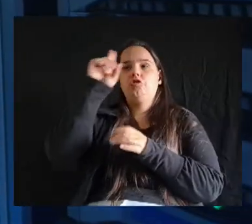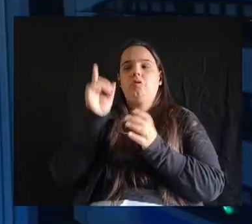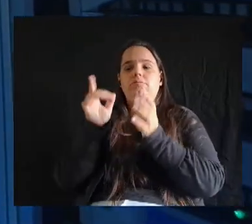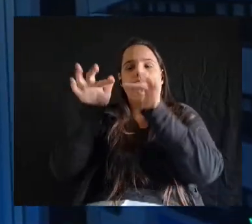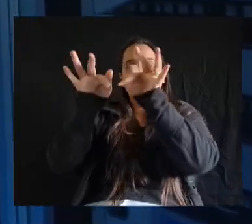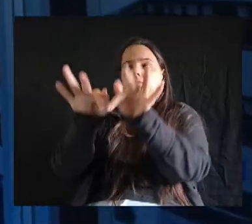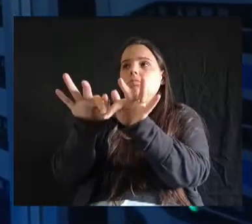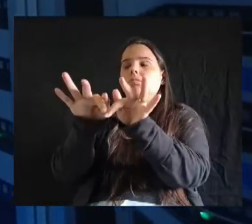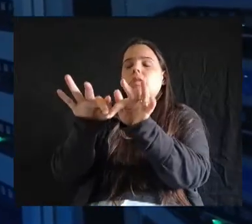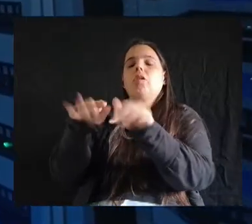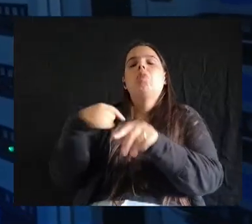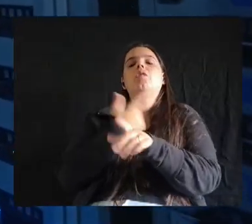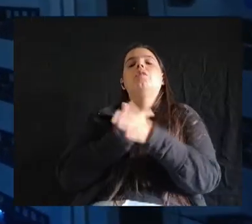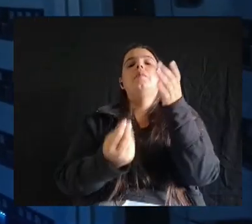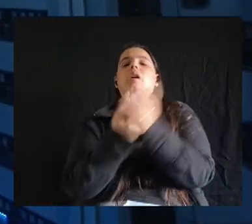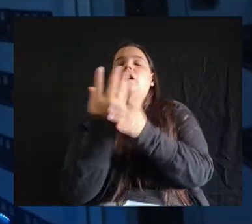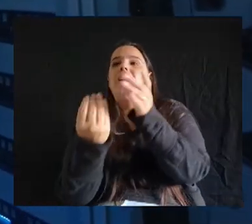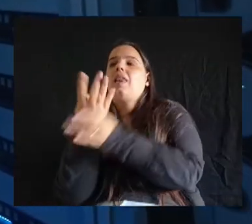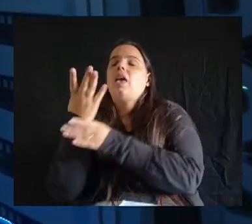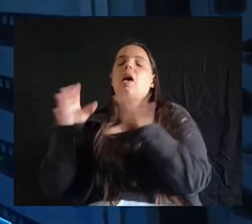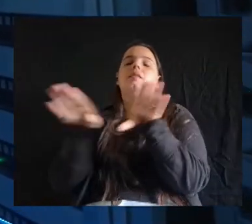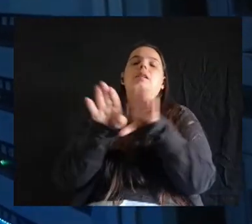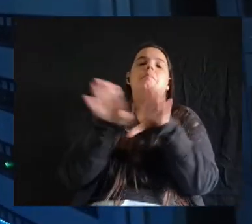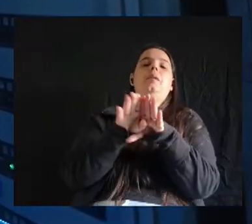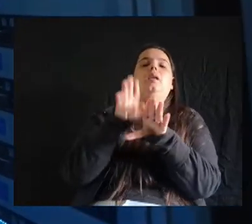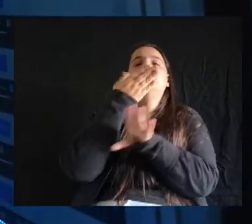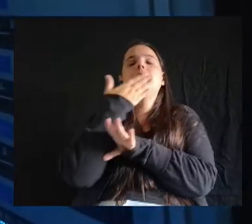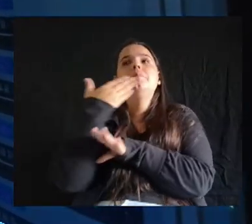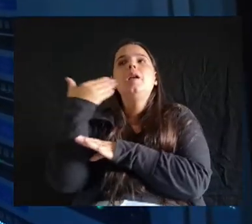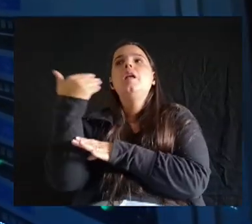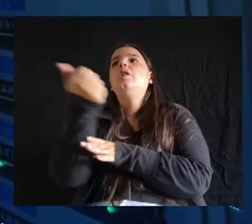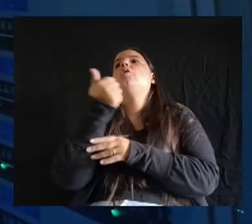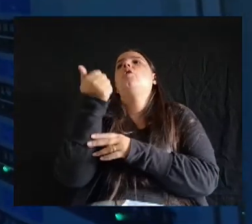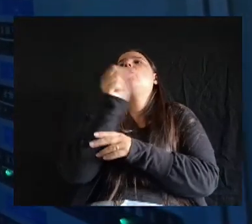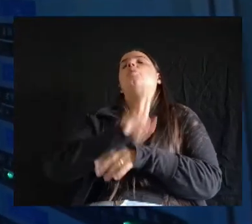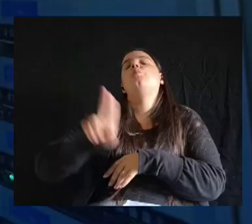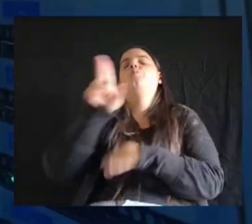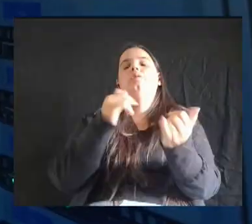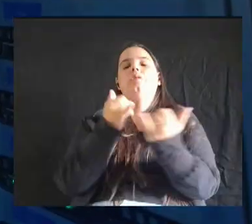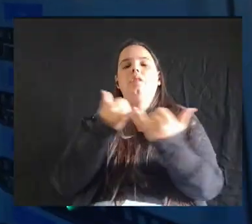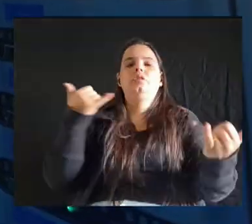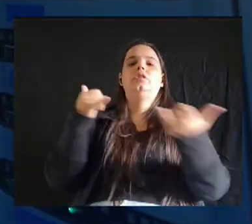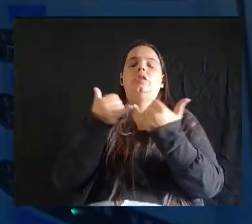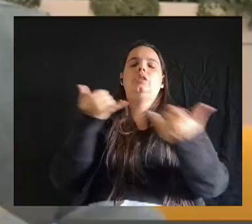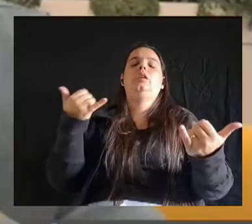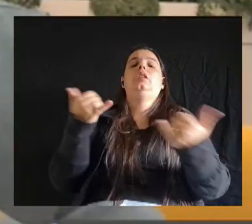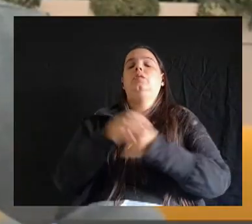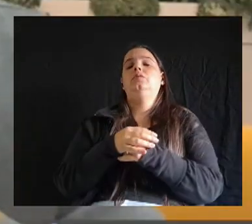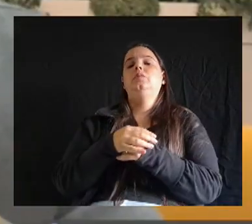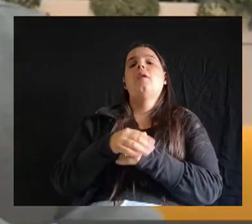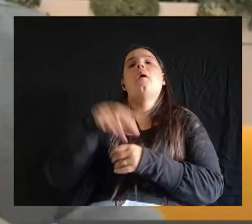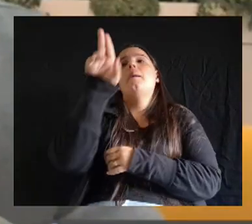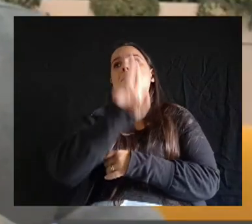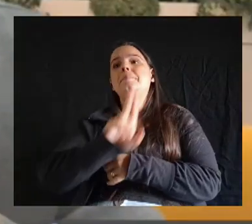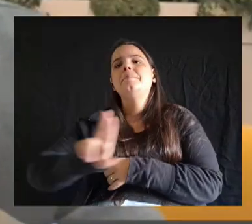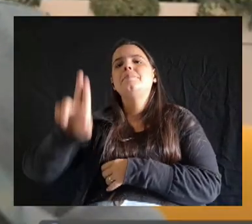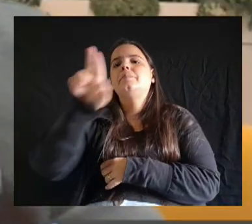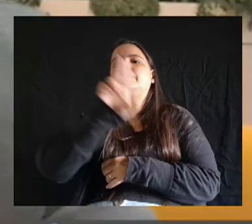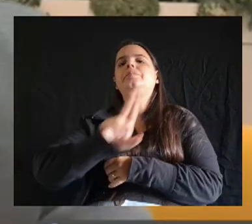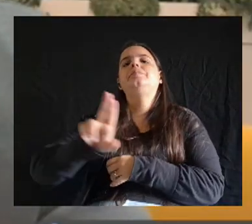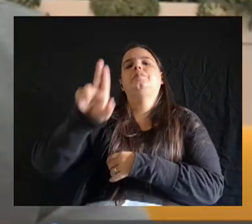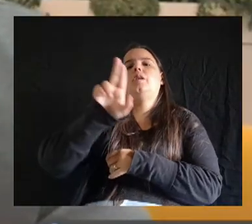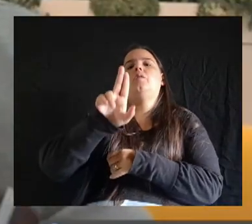criar condições para o melhor uso da energia renovável, né? Então, melhorar o uso das tecnologias fotovoltaicas, por